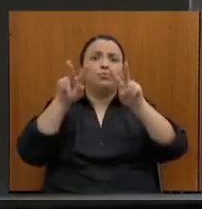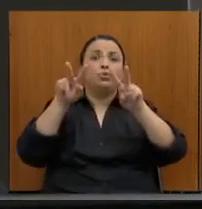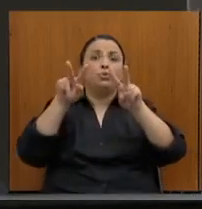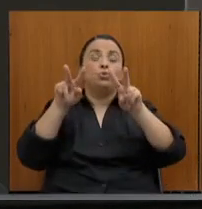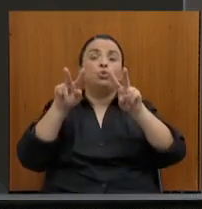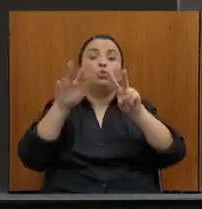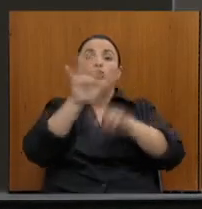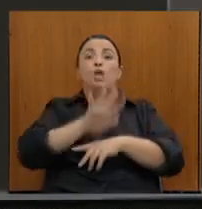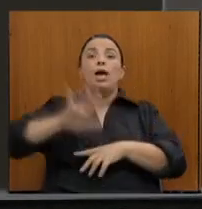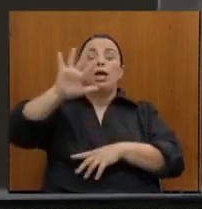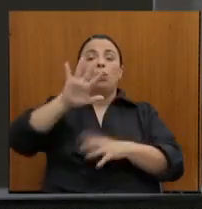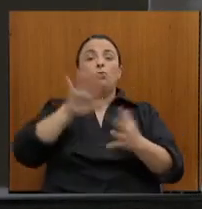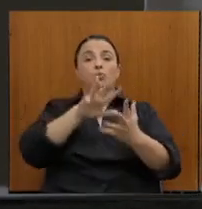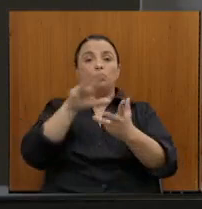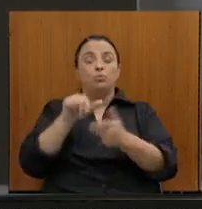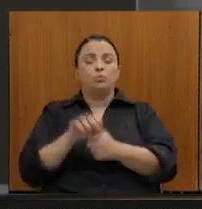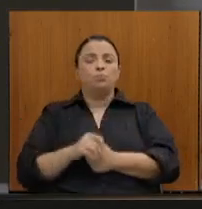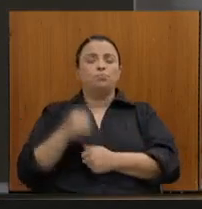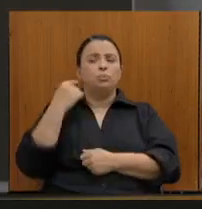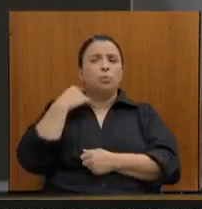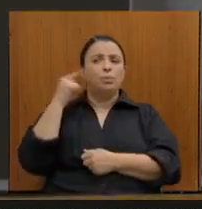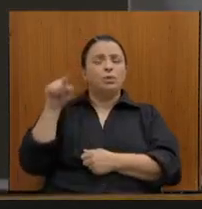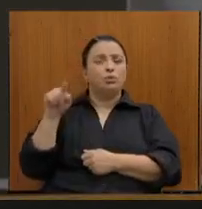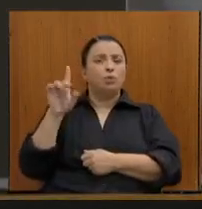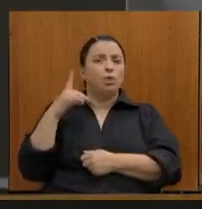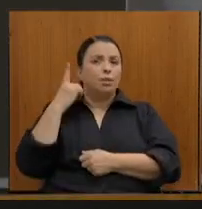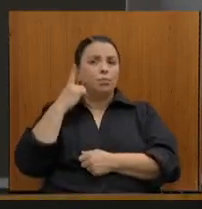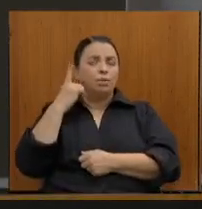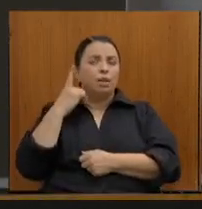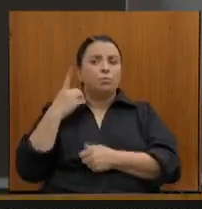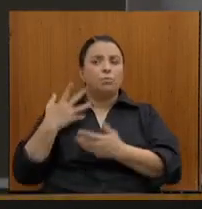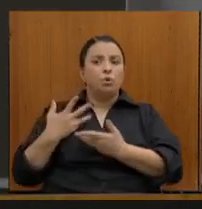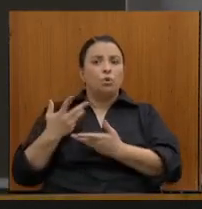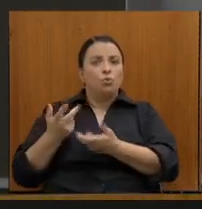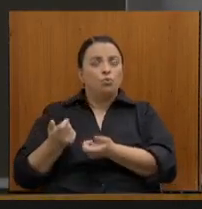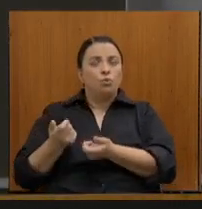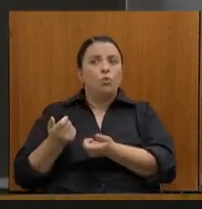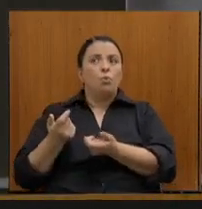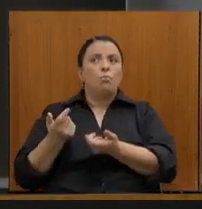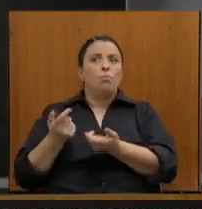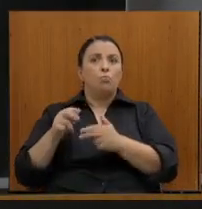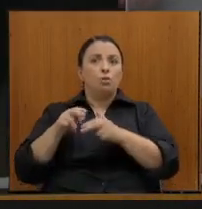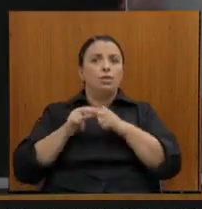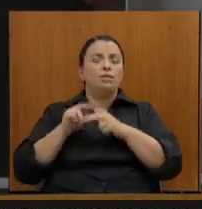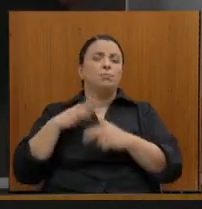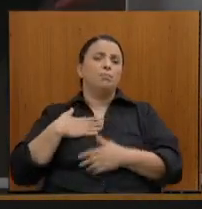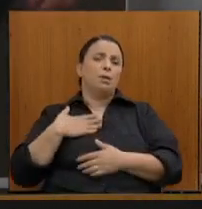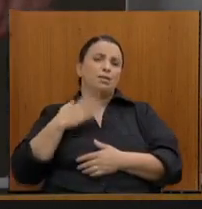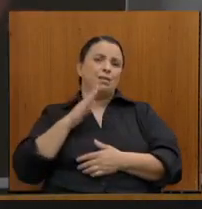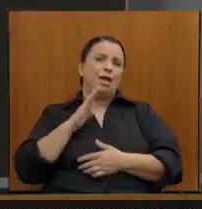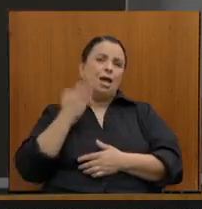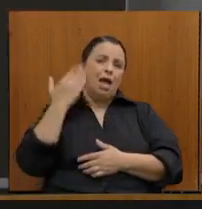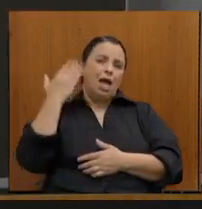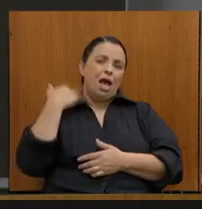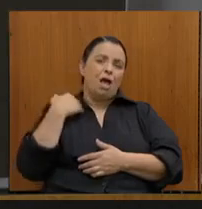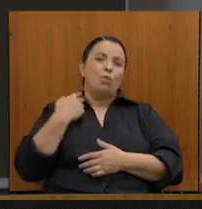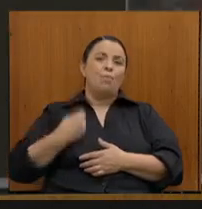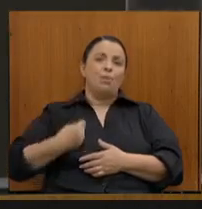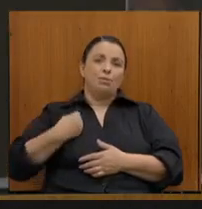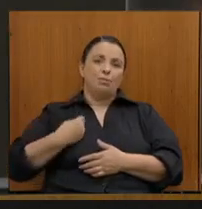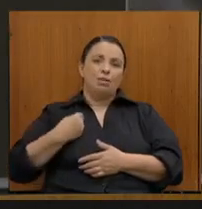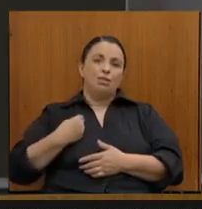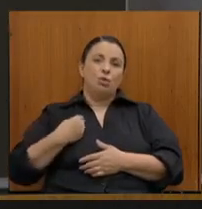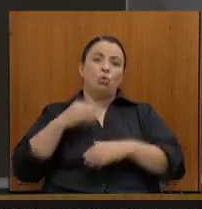penso que o deputado Gil Pereira me convidou mais pela minha participação no conselho mundial de energia